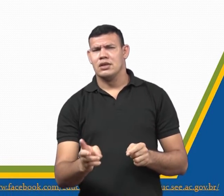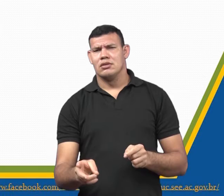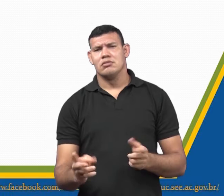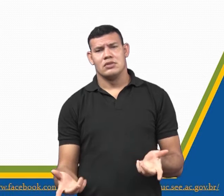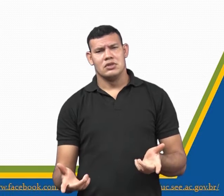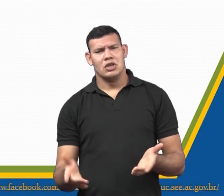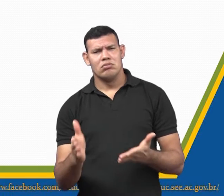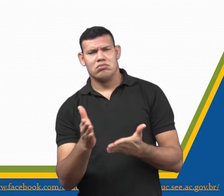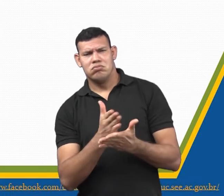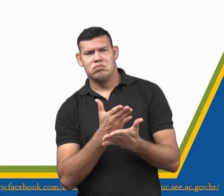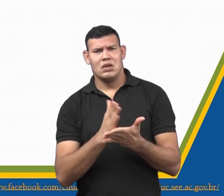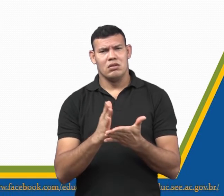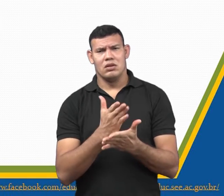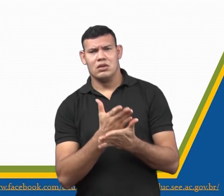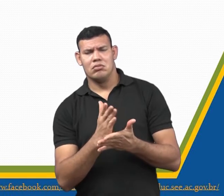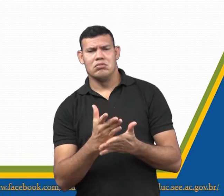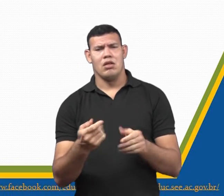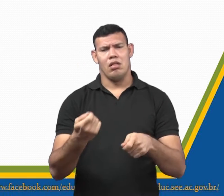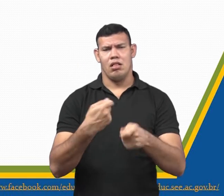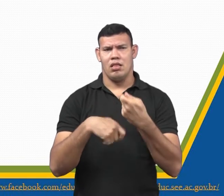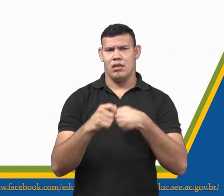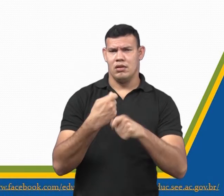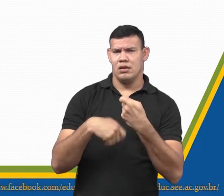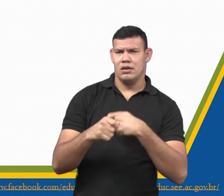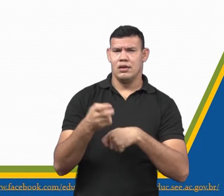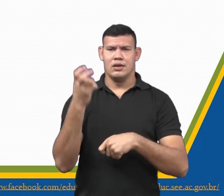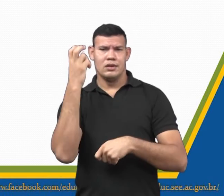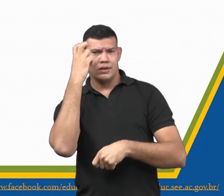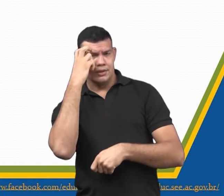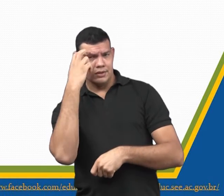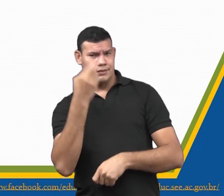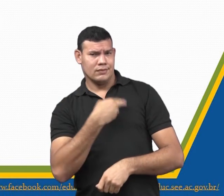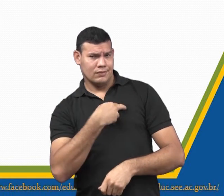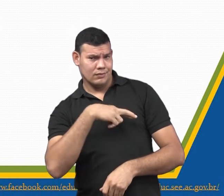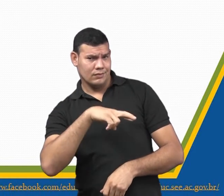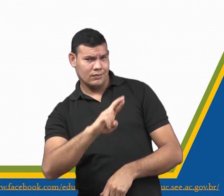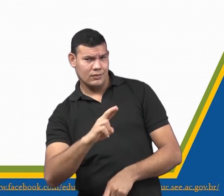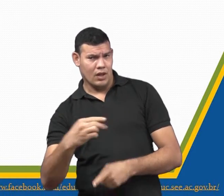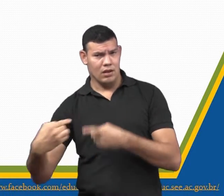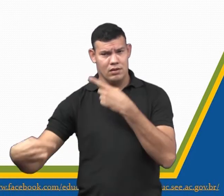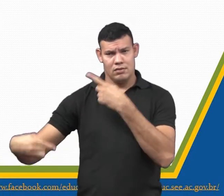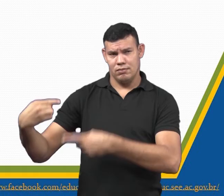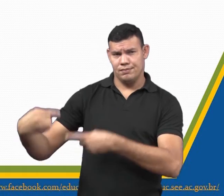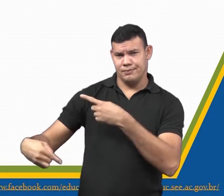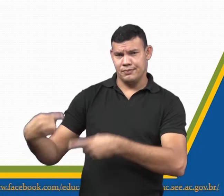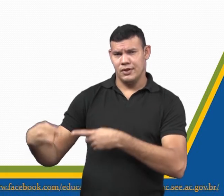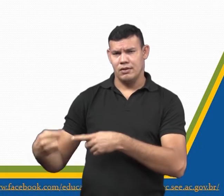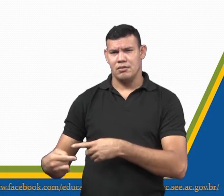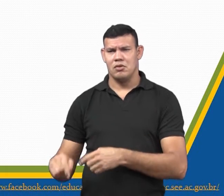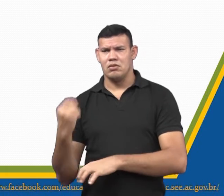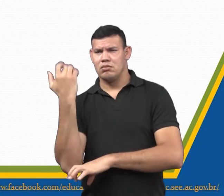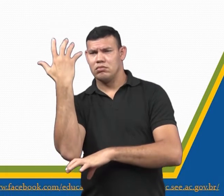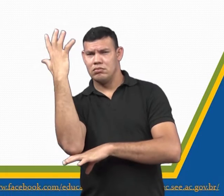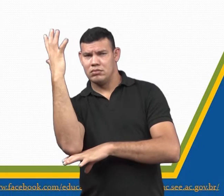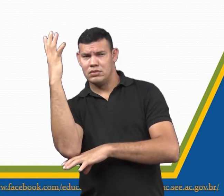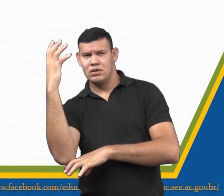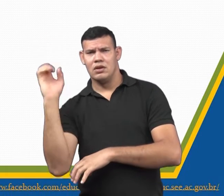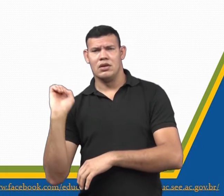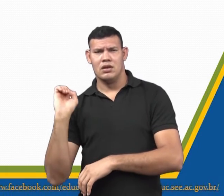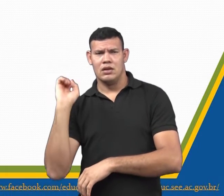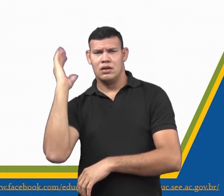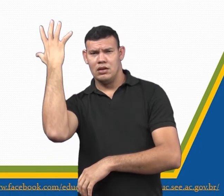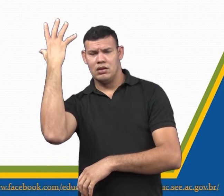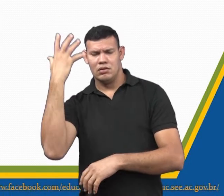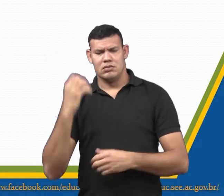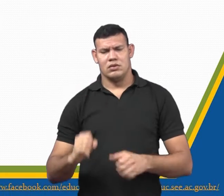vários motivos: econômicos, culturais, religiosos, políticos e naturais, como a seca,